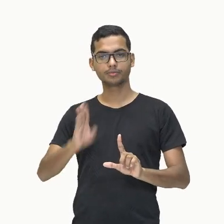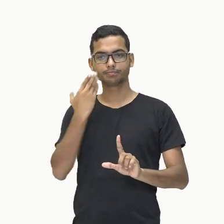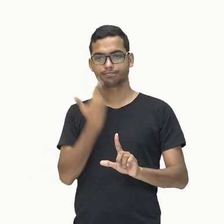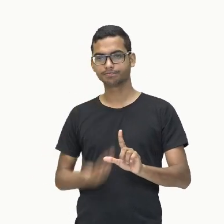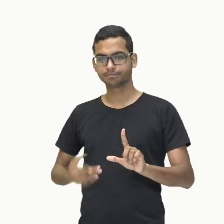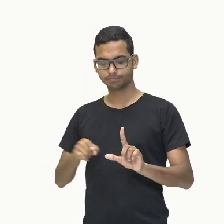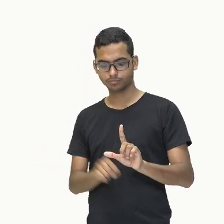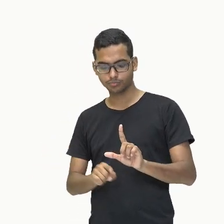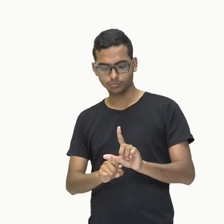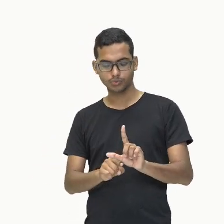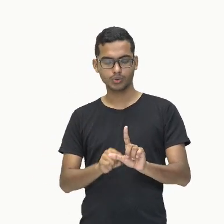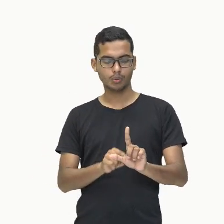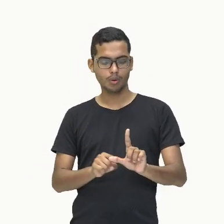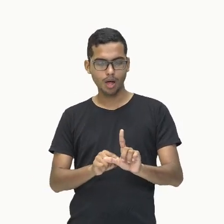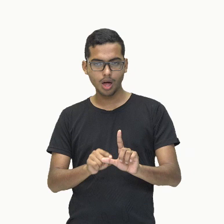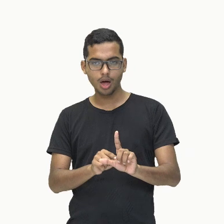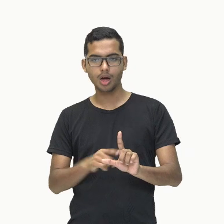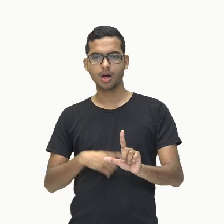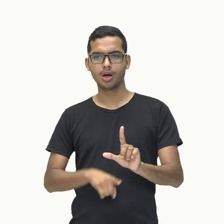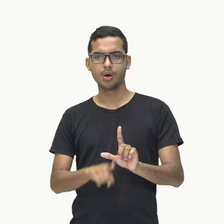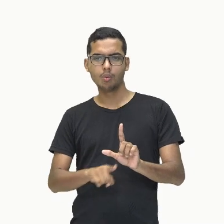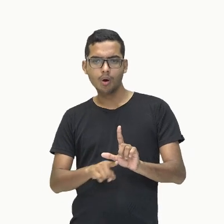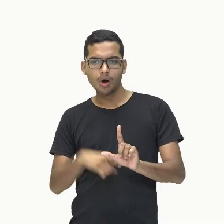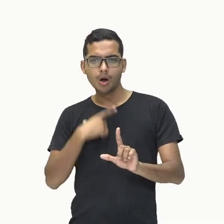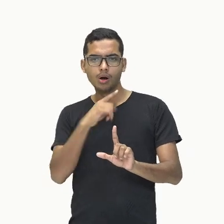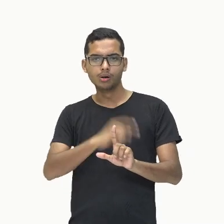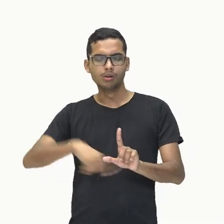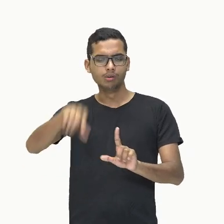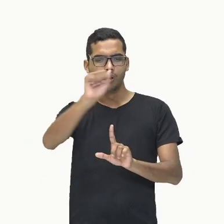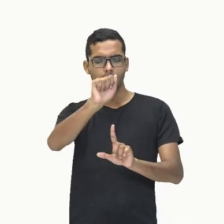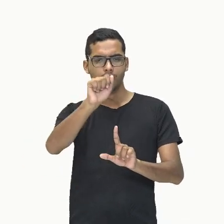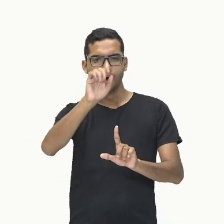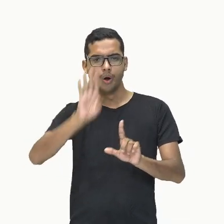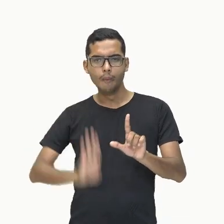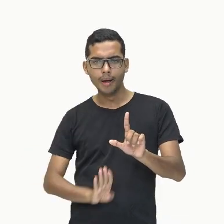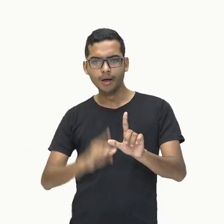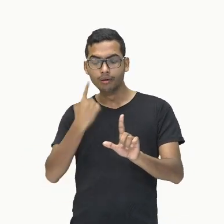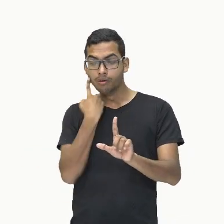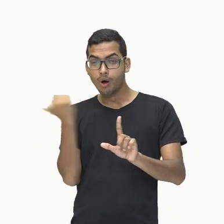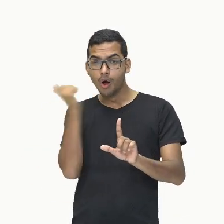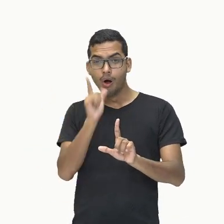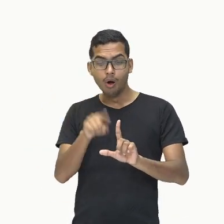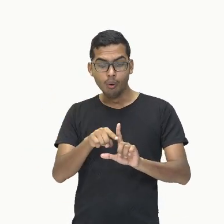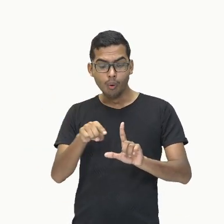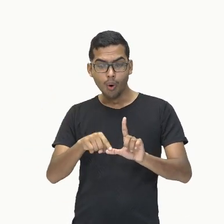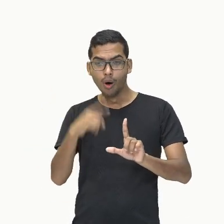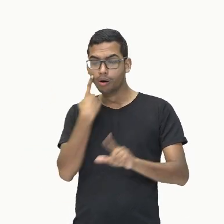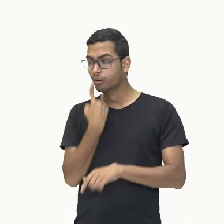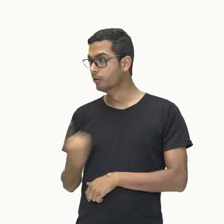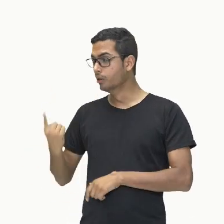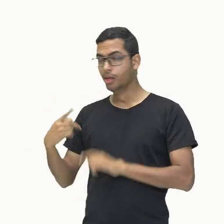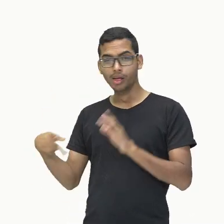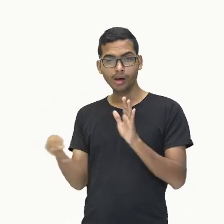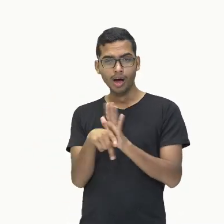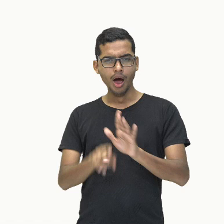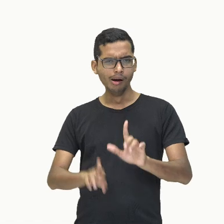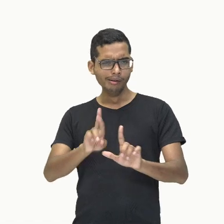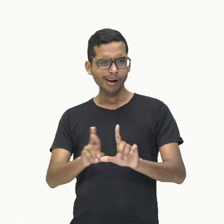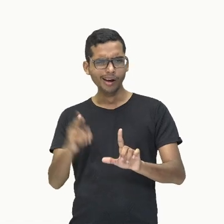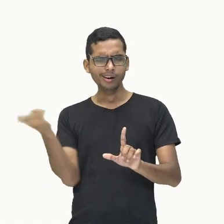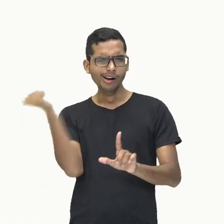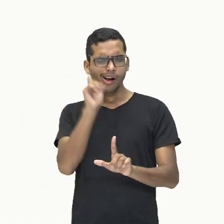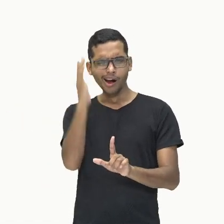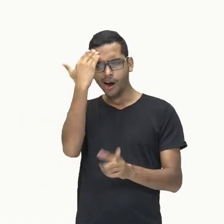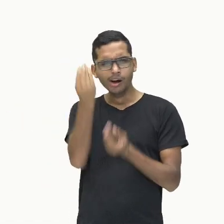nossa projeção. E ele vai estar exatamente em cima da reta R, né? Que a gente pode entender aqui,